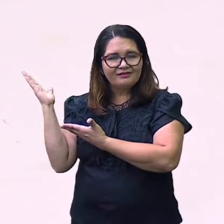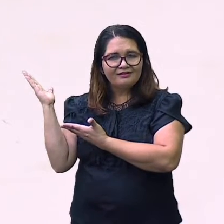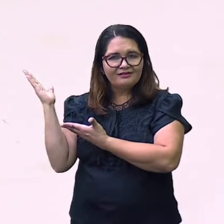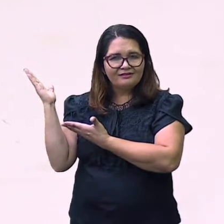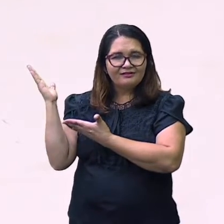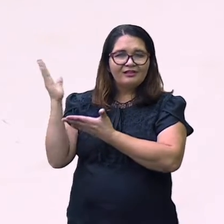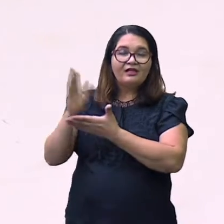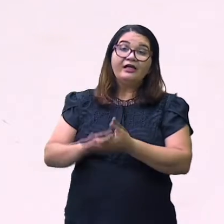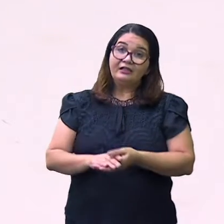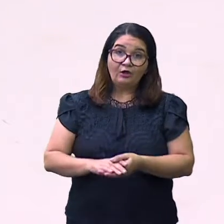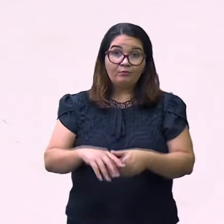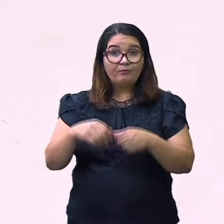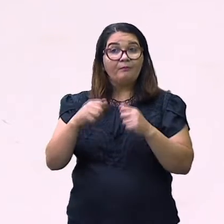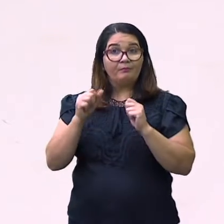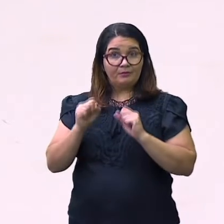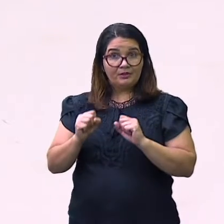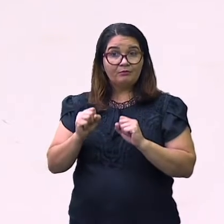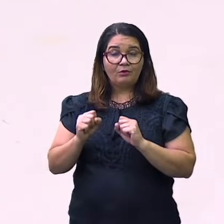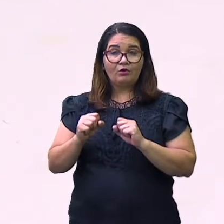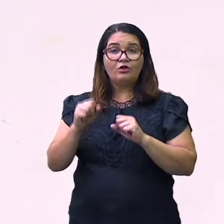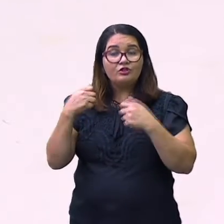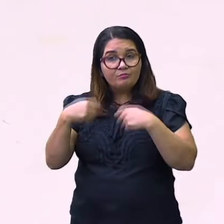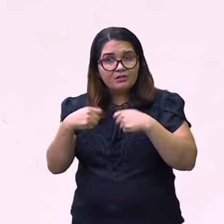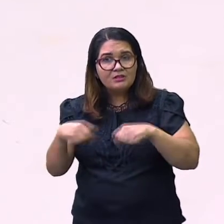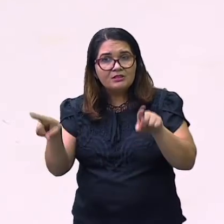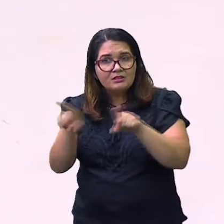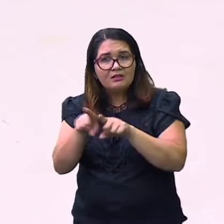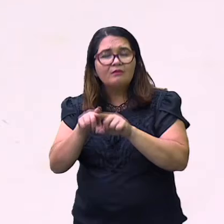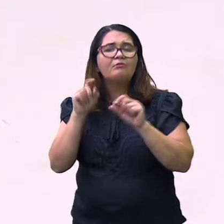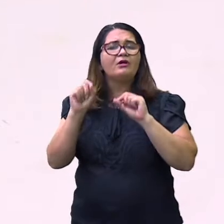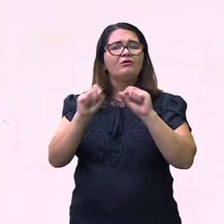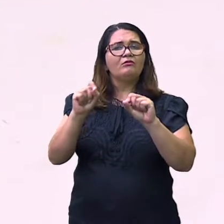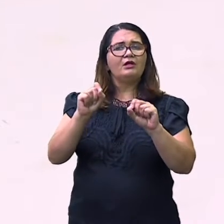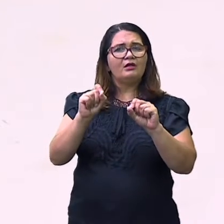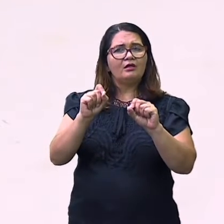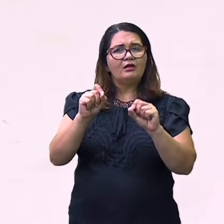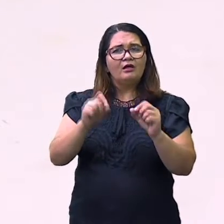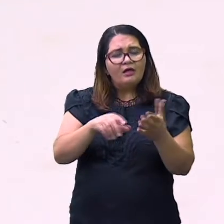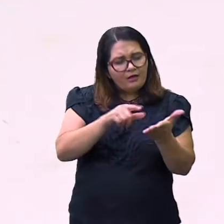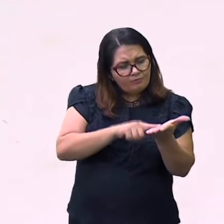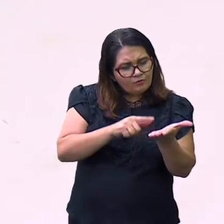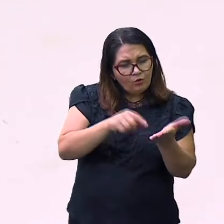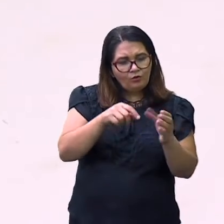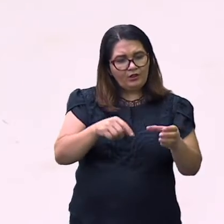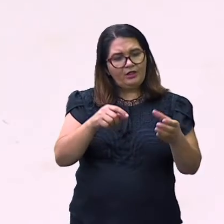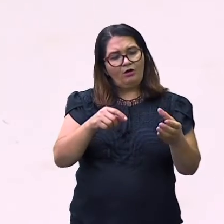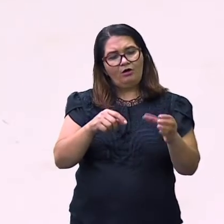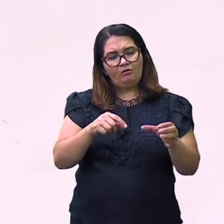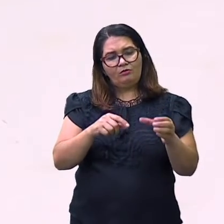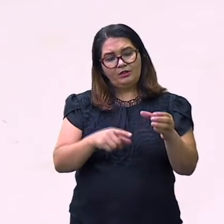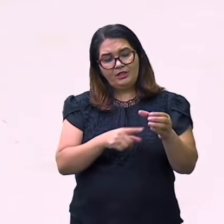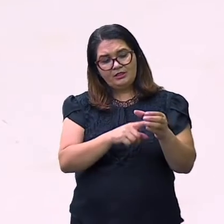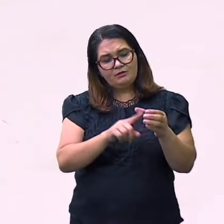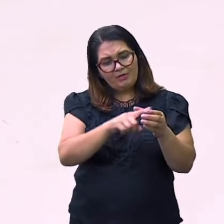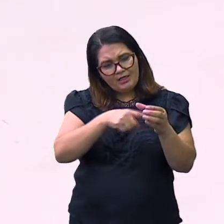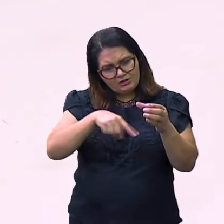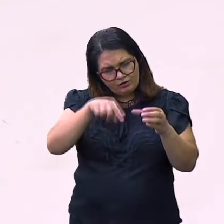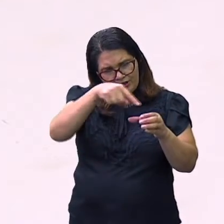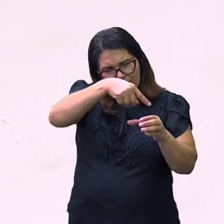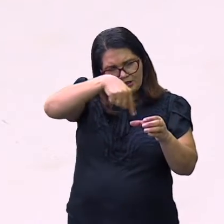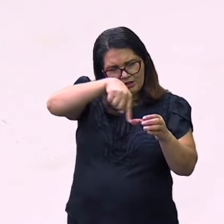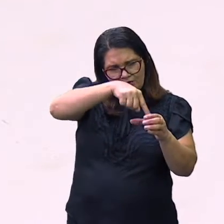consegue preencher. Nós vamos preencher todo este espaço, né? Para poder a gente